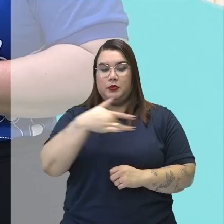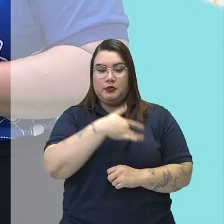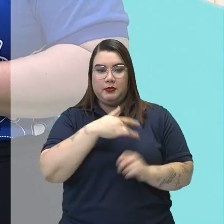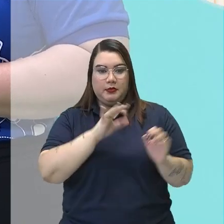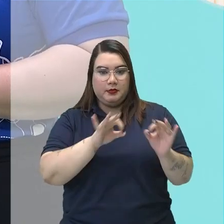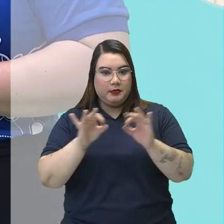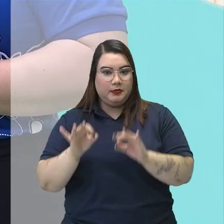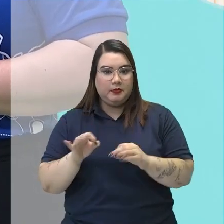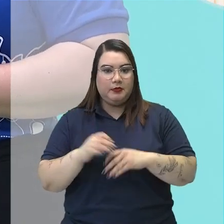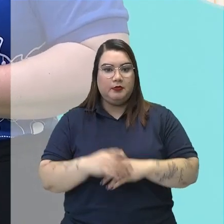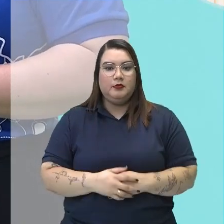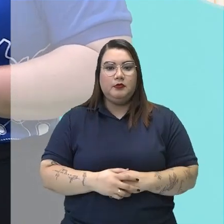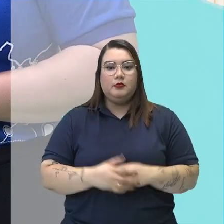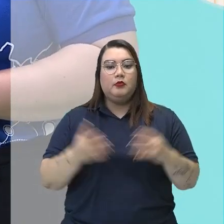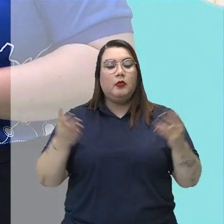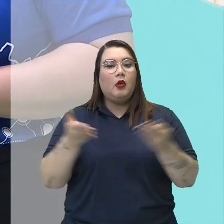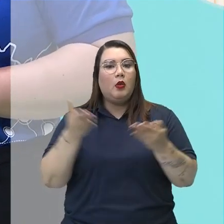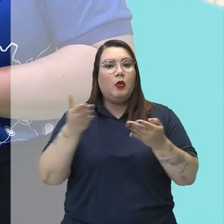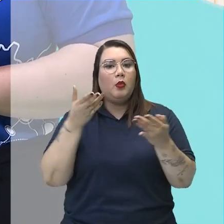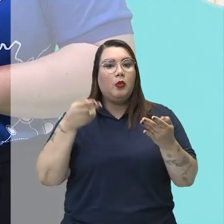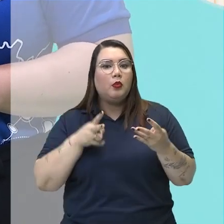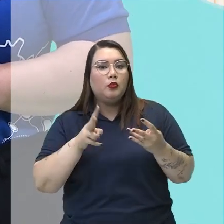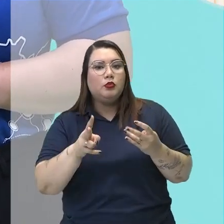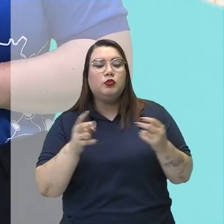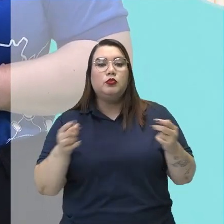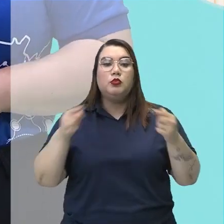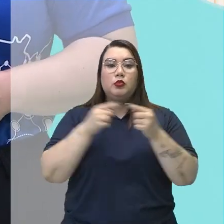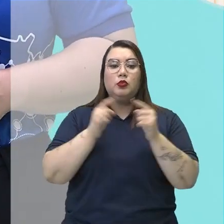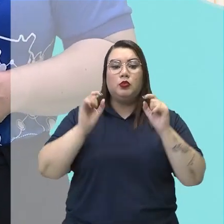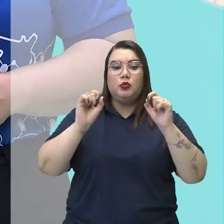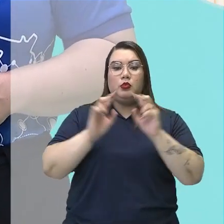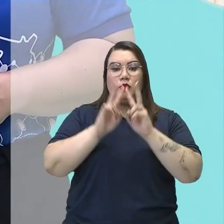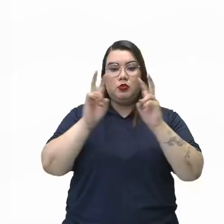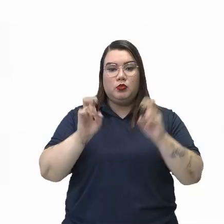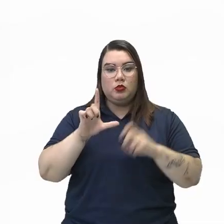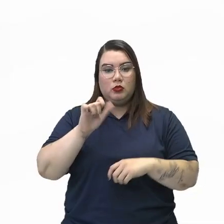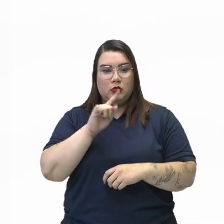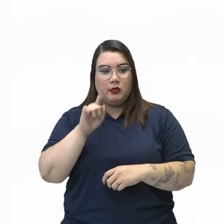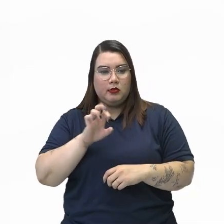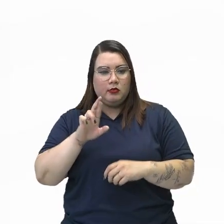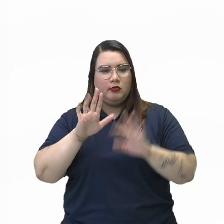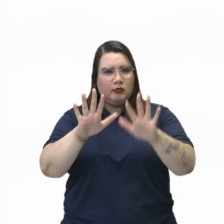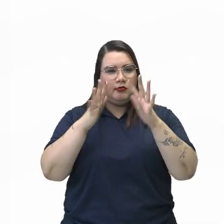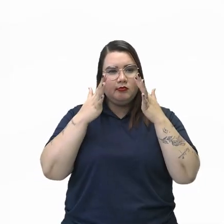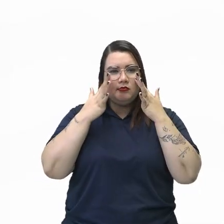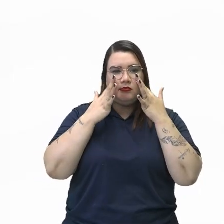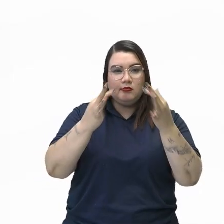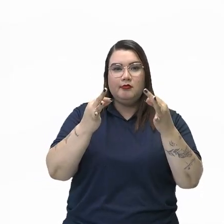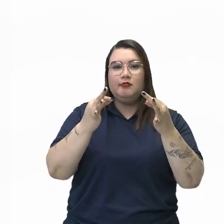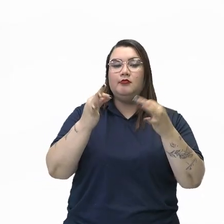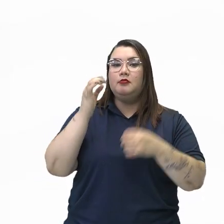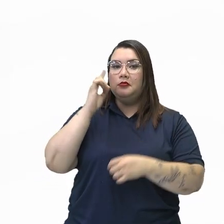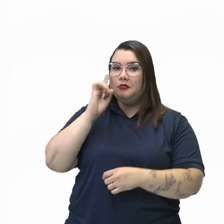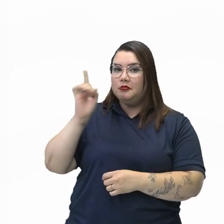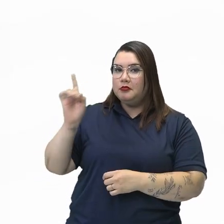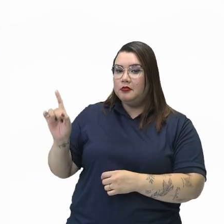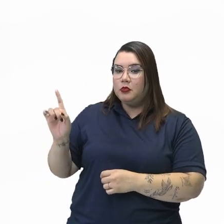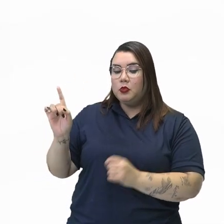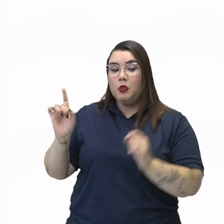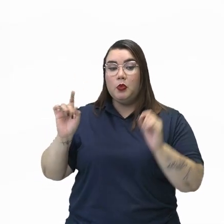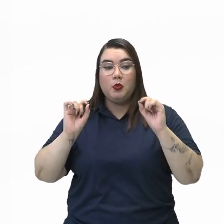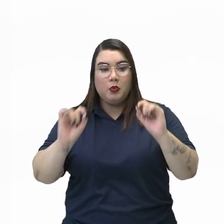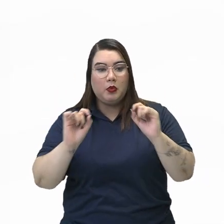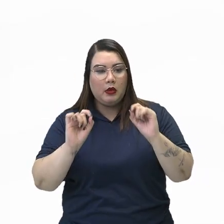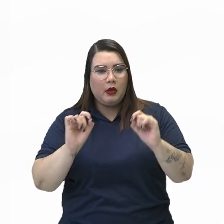tá certo? Continuando a falar sobre lazer, fique esperto. Olha aí a seguinte informação.